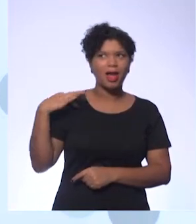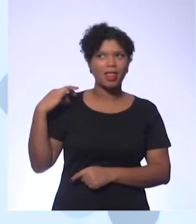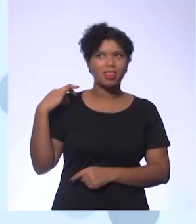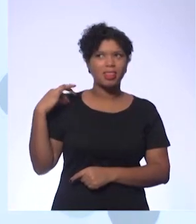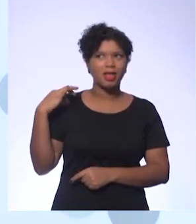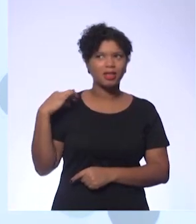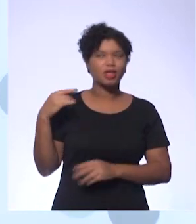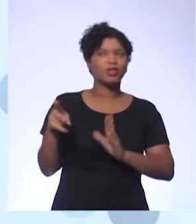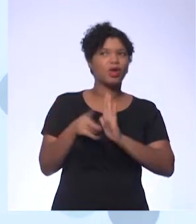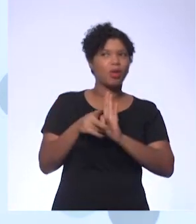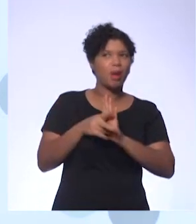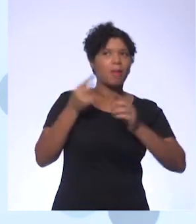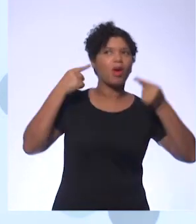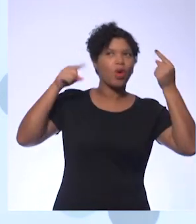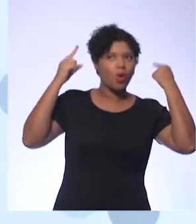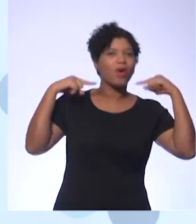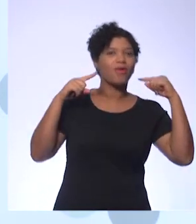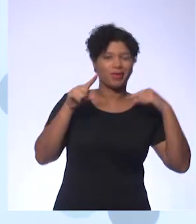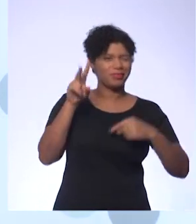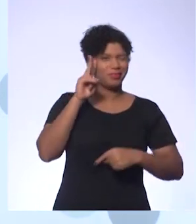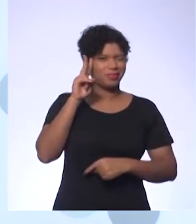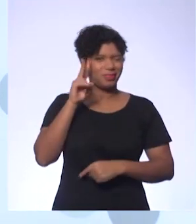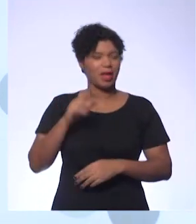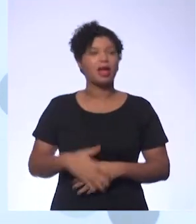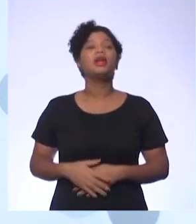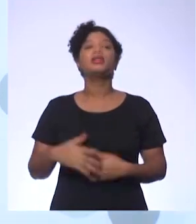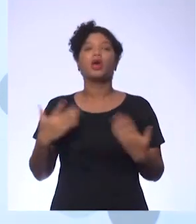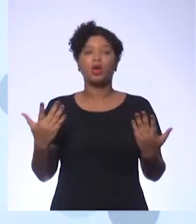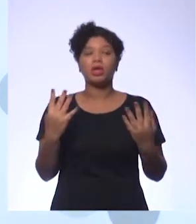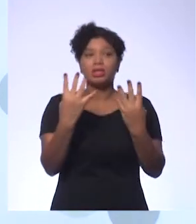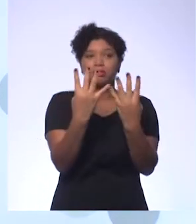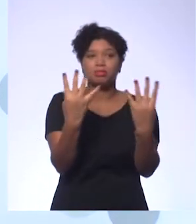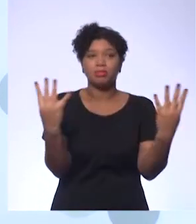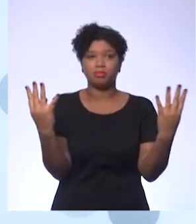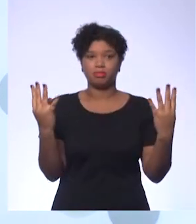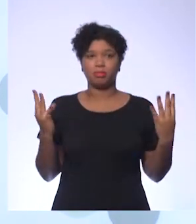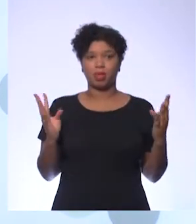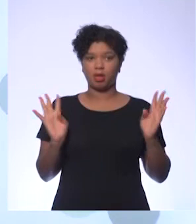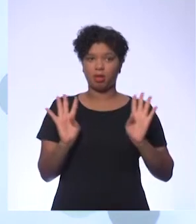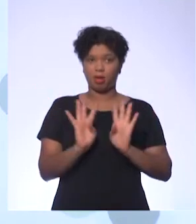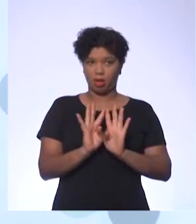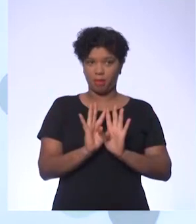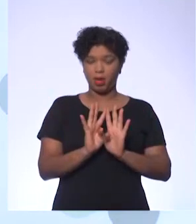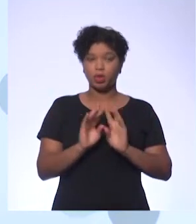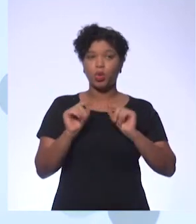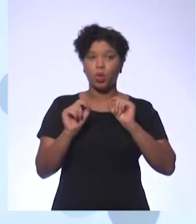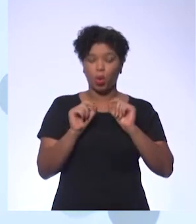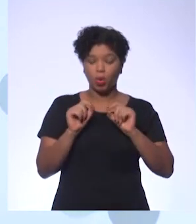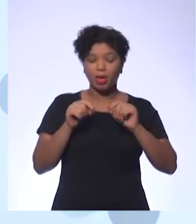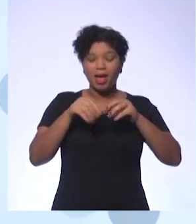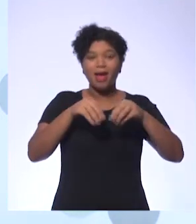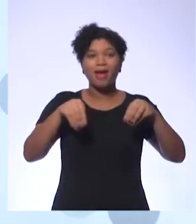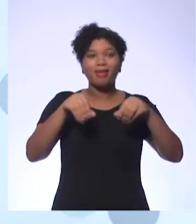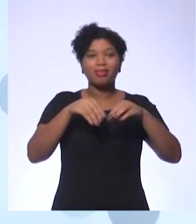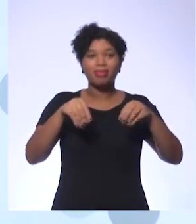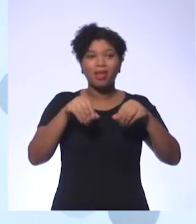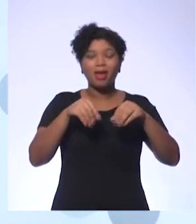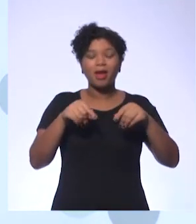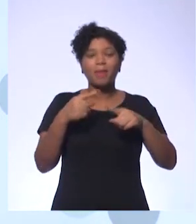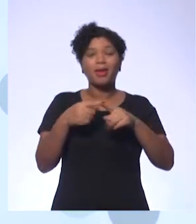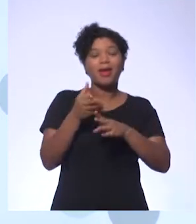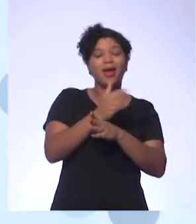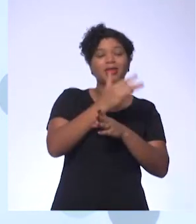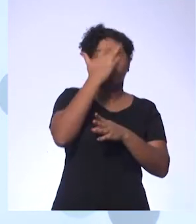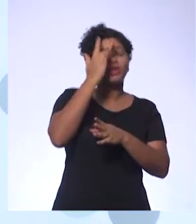da industrialização. Então, o cercamento foi isto. Cercaram aquelas terras que antes era de uso coletivo e agora ela passa a ser de